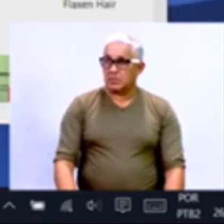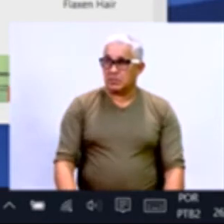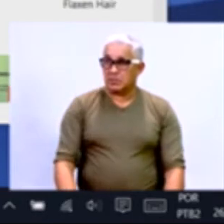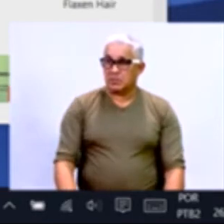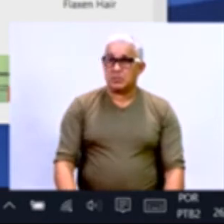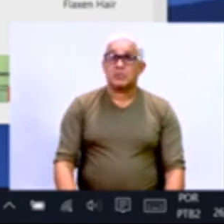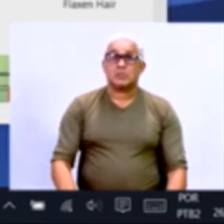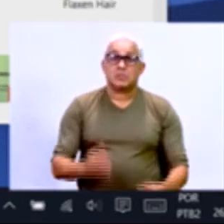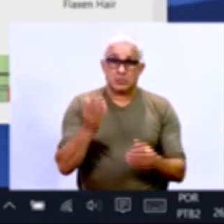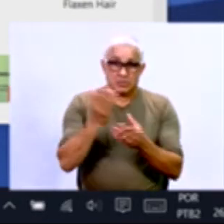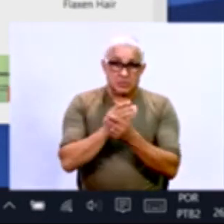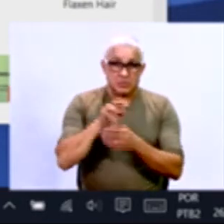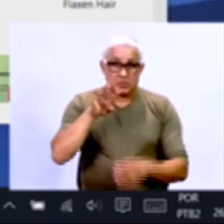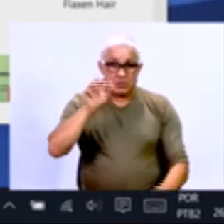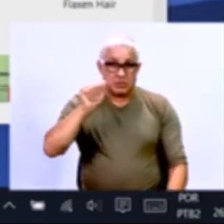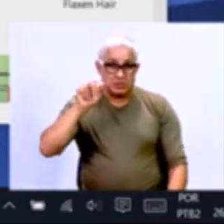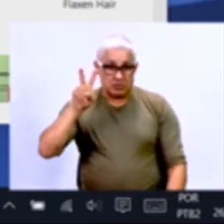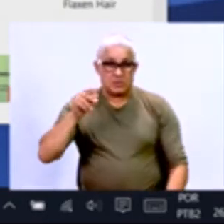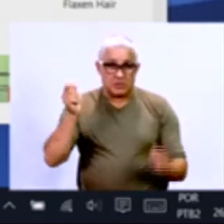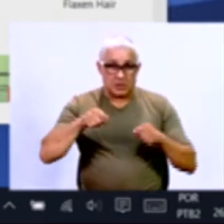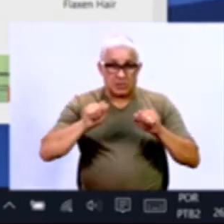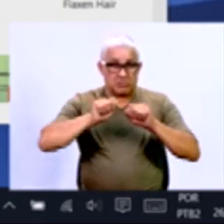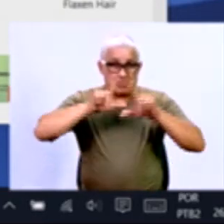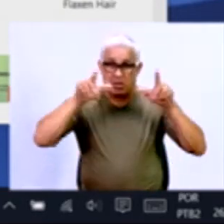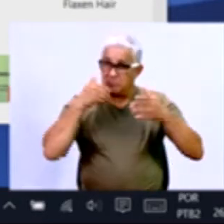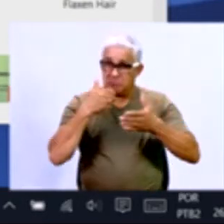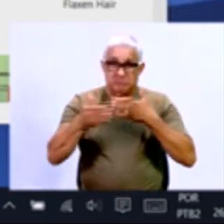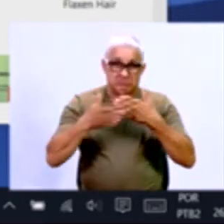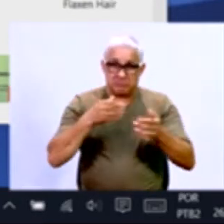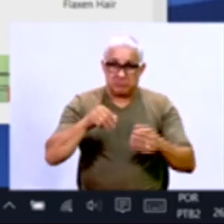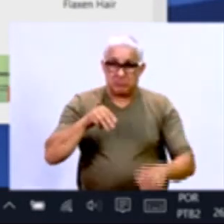Gerou um arquivo Wave que eu posso abrir em qualquer